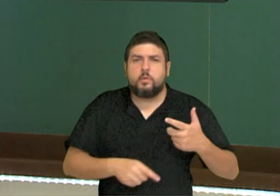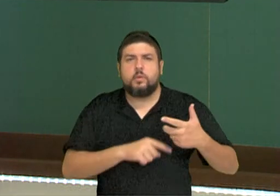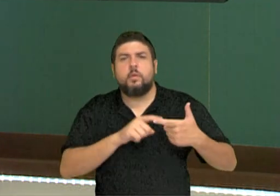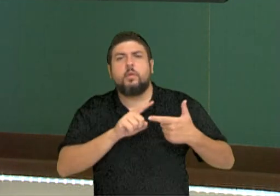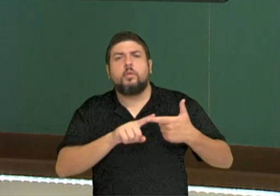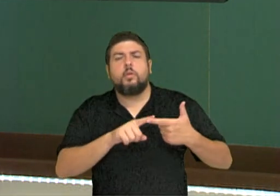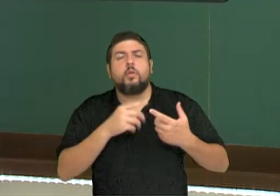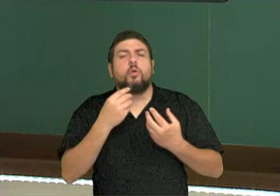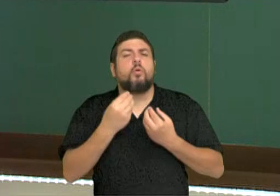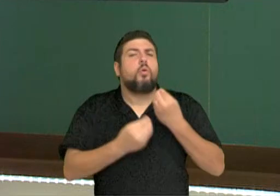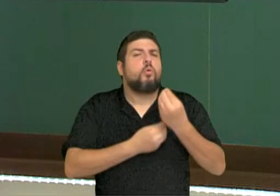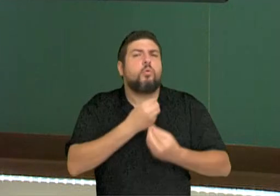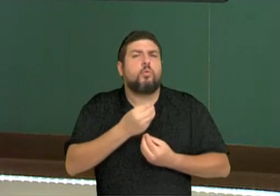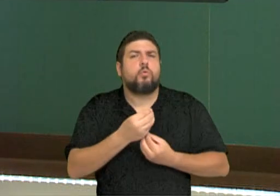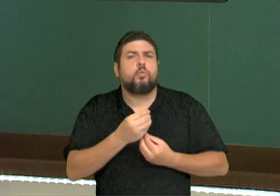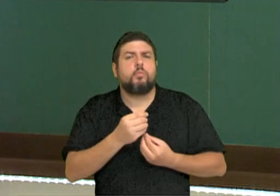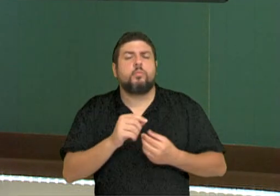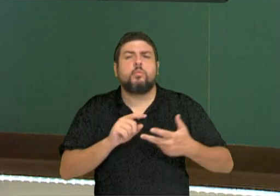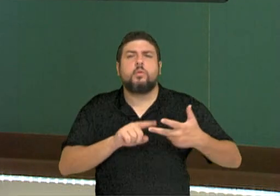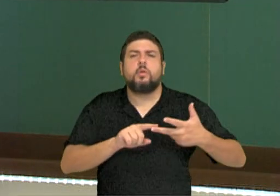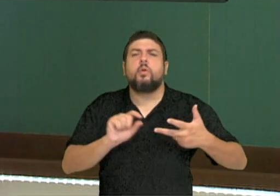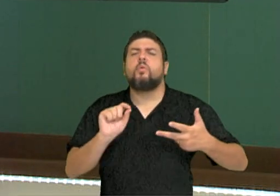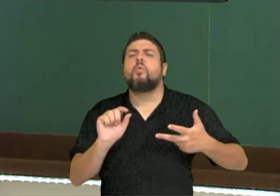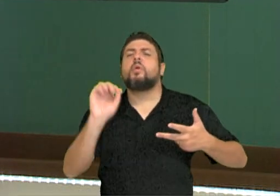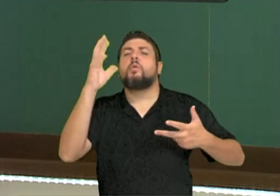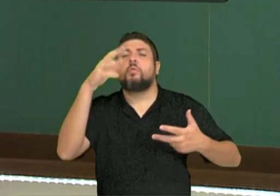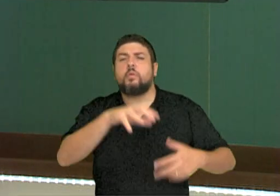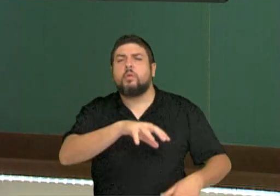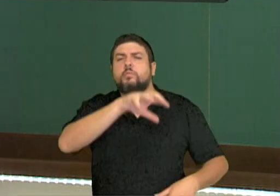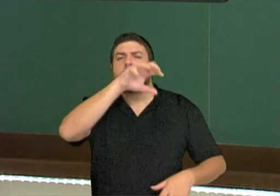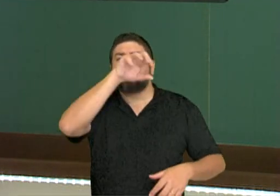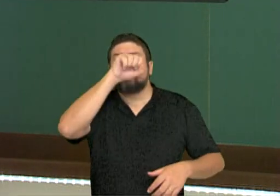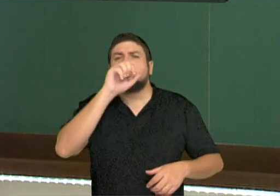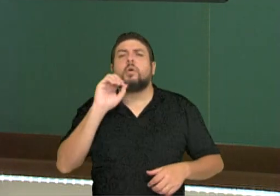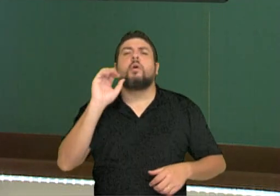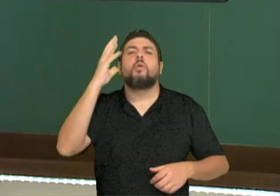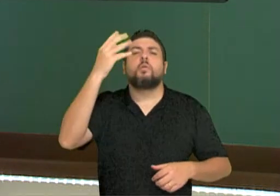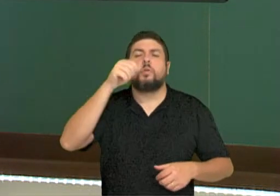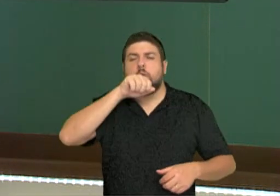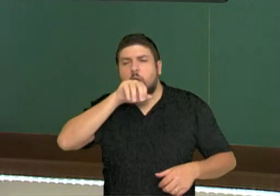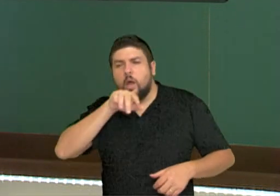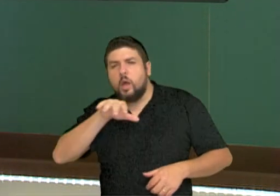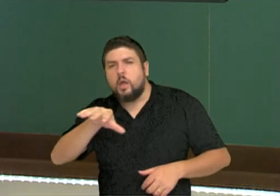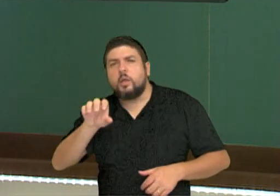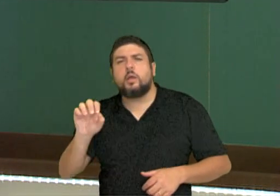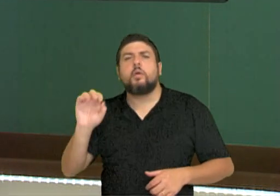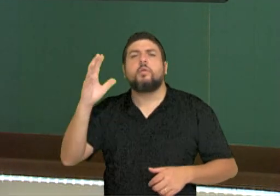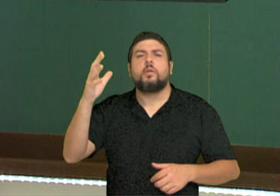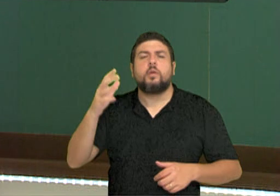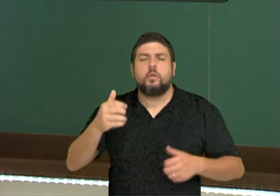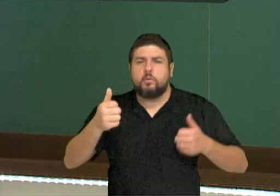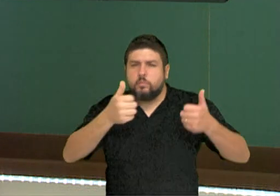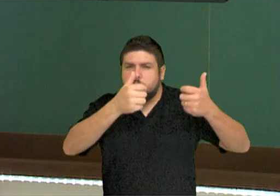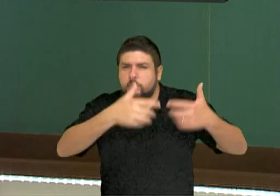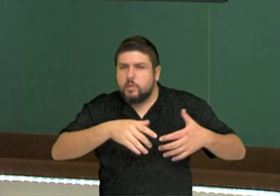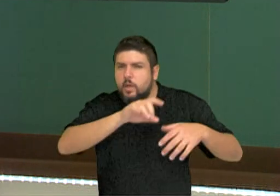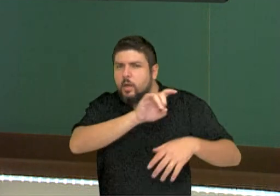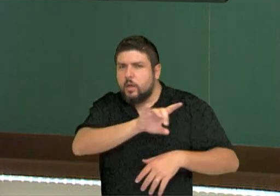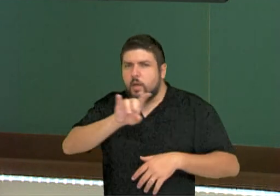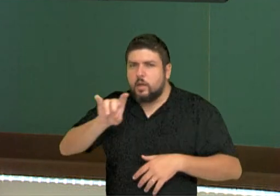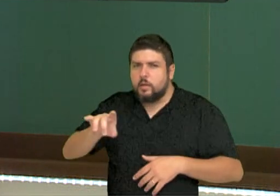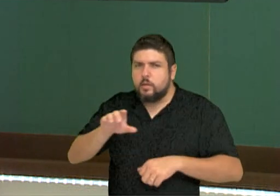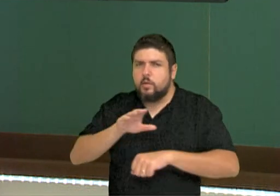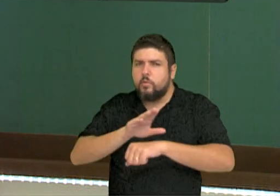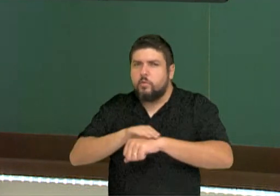no momento da inspiração e da expiração, tá? Então, diferencie os 2 movimentos. Vou te dar um tempo para